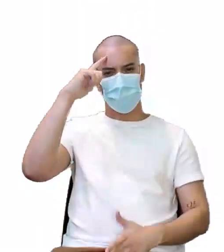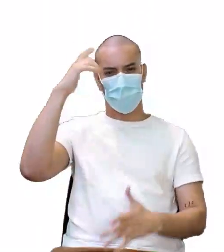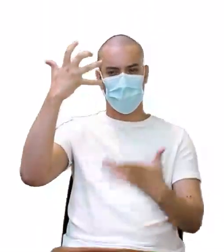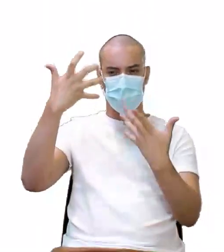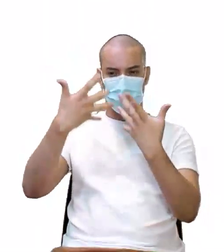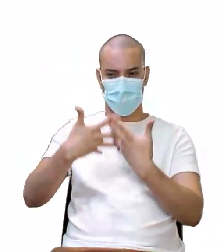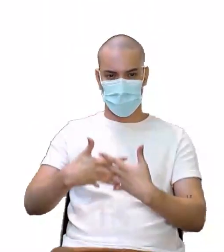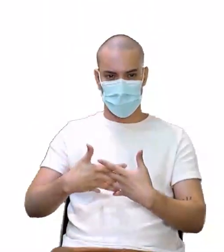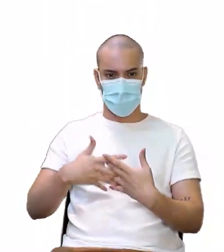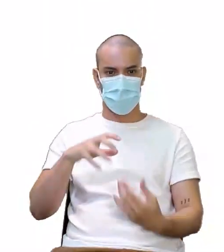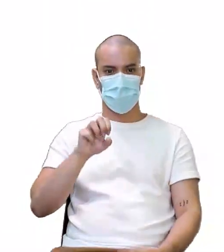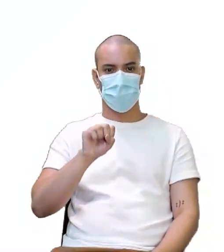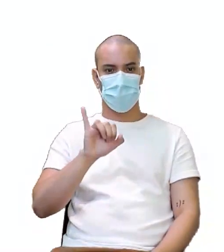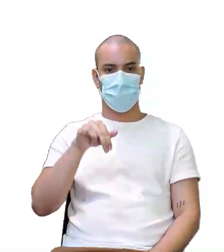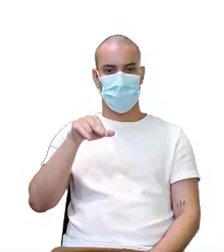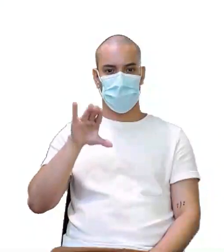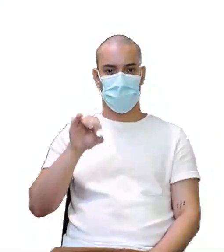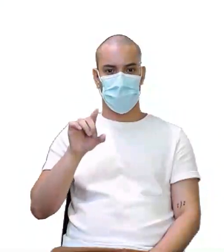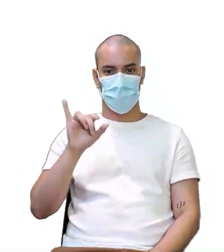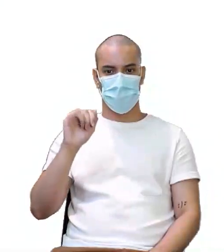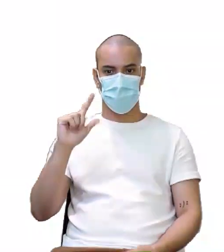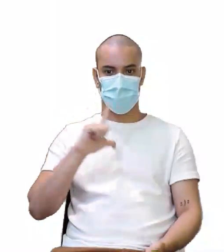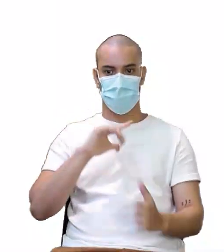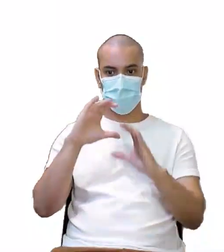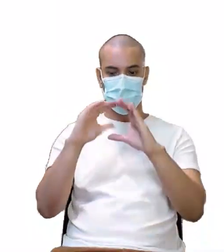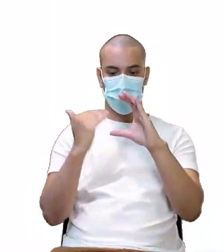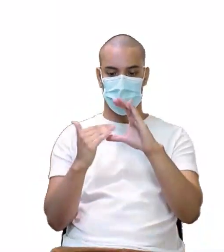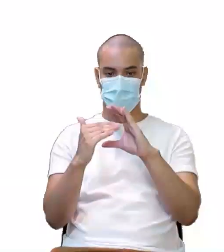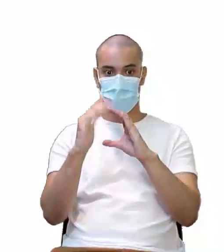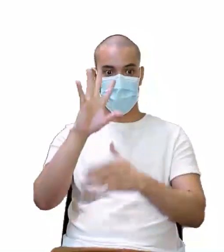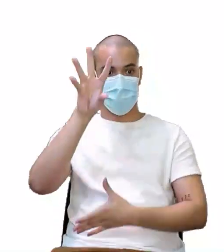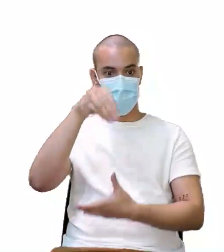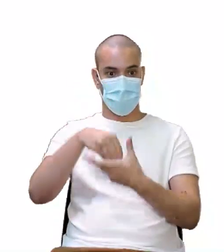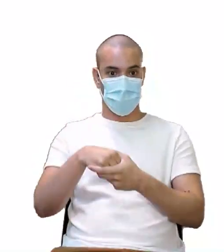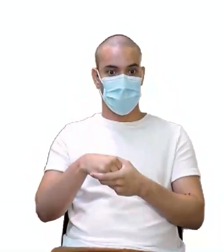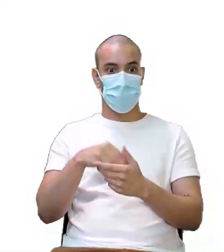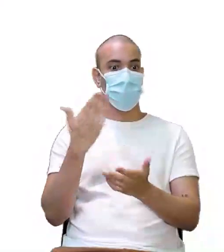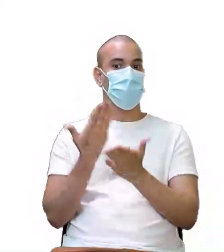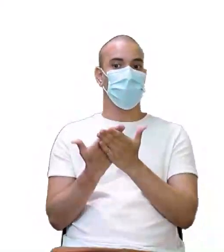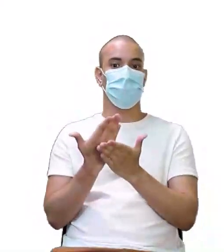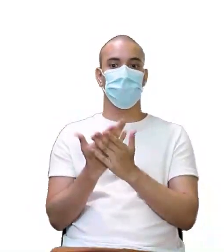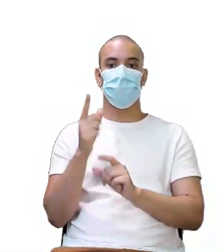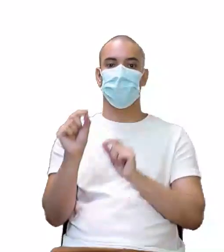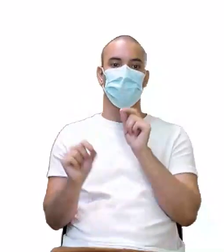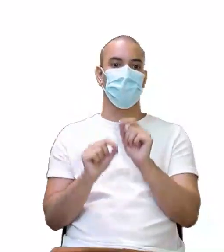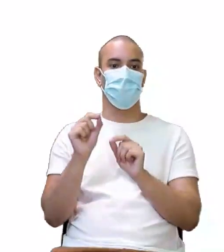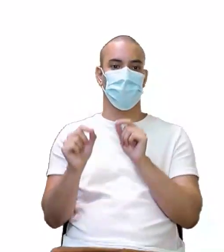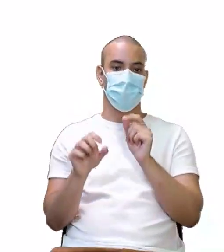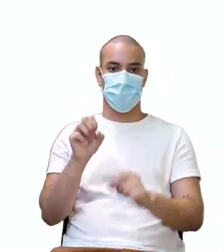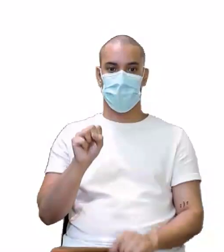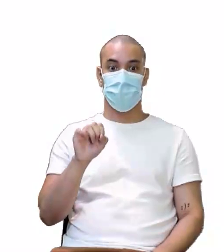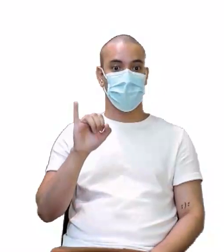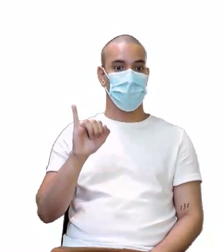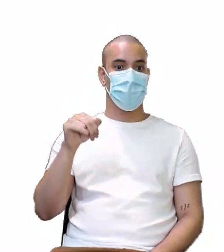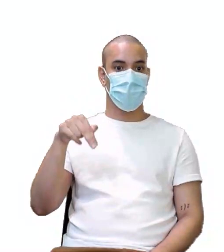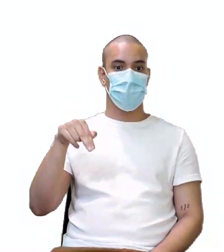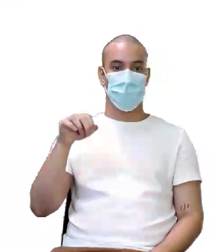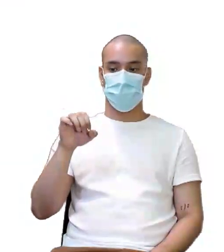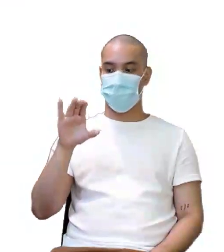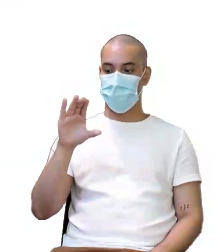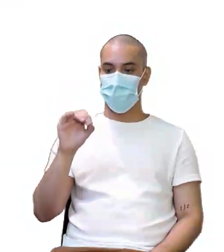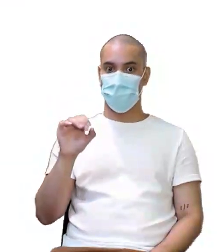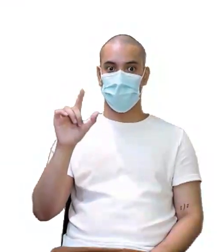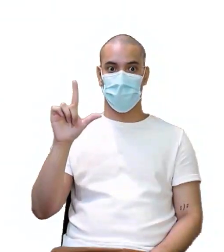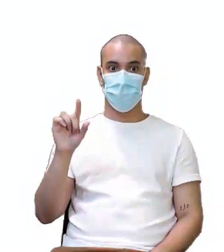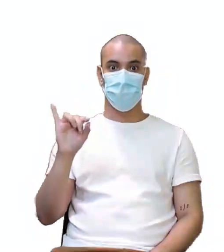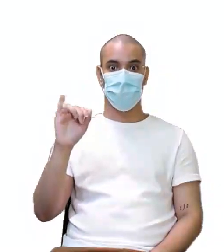complexos. A cinecologia, uma das subdivisões da ecologia, abrange o estudo de... Como eu falei